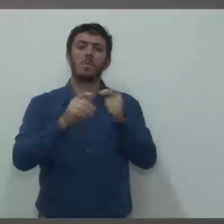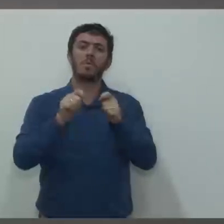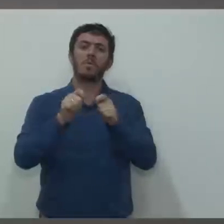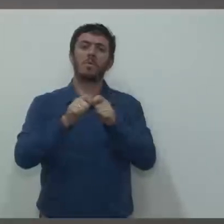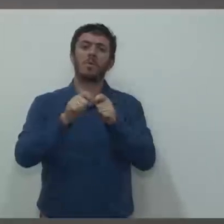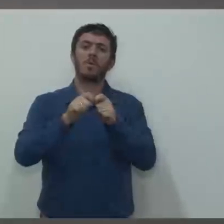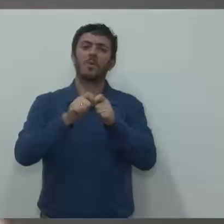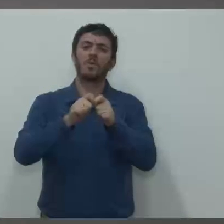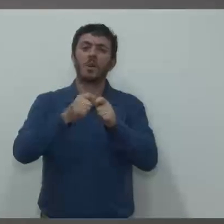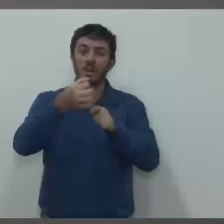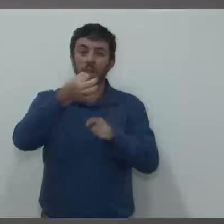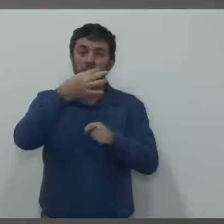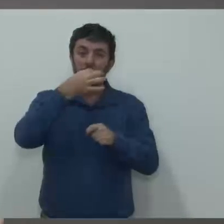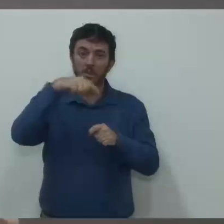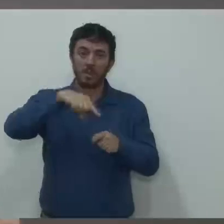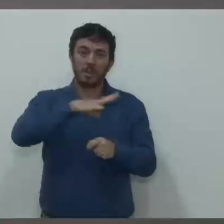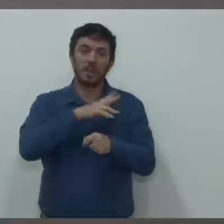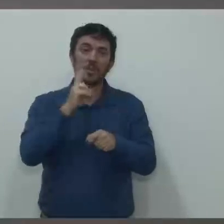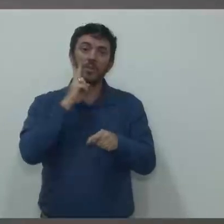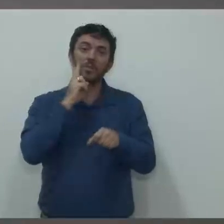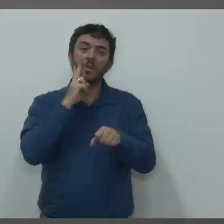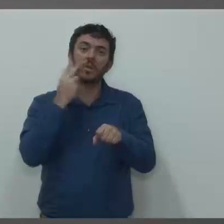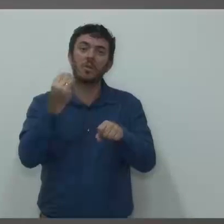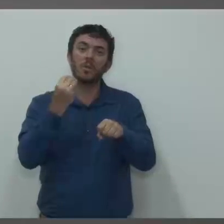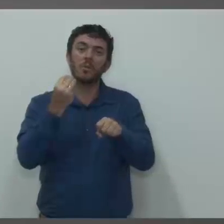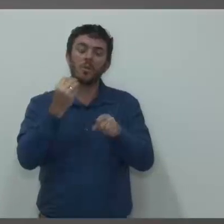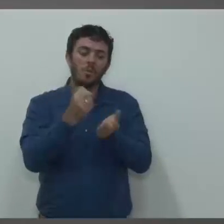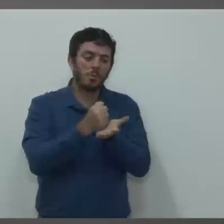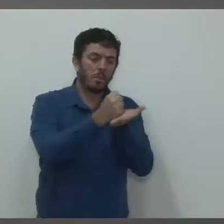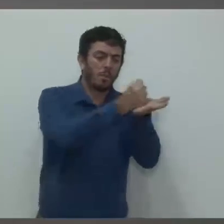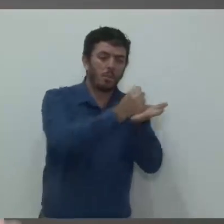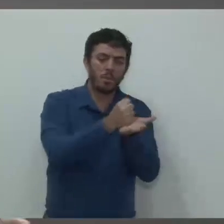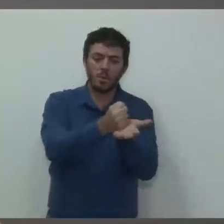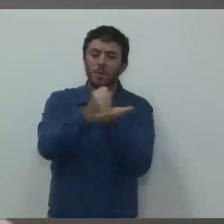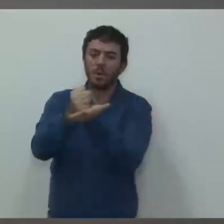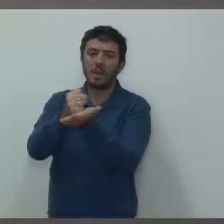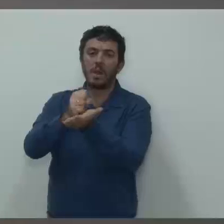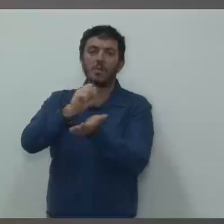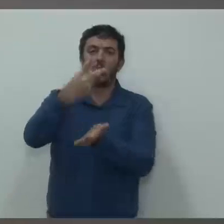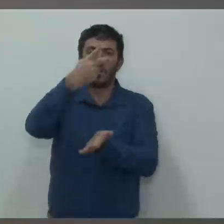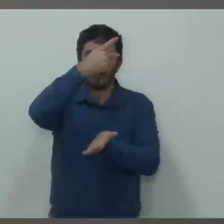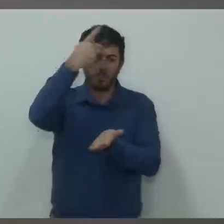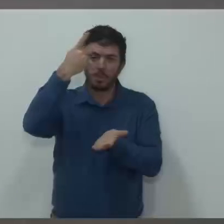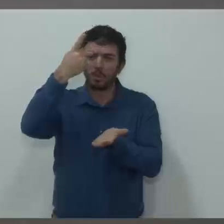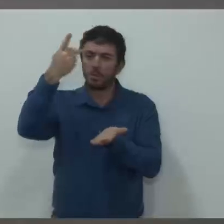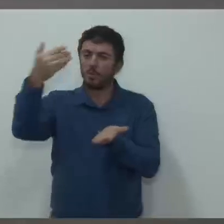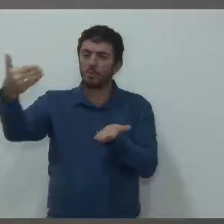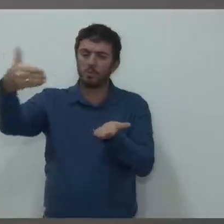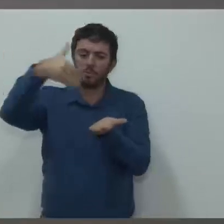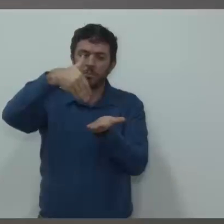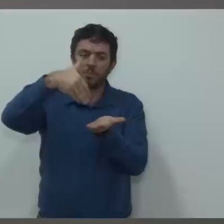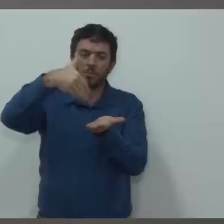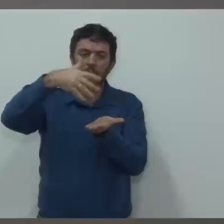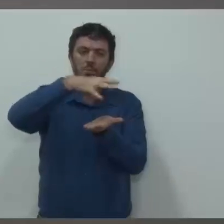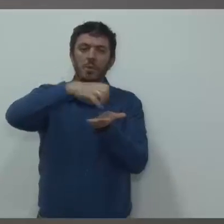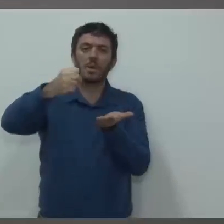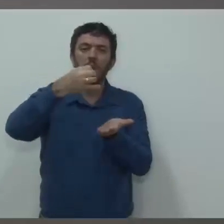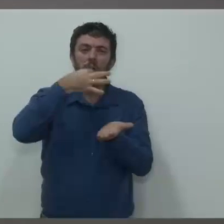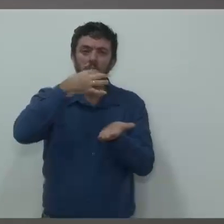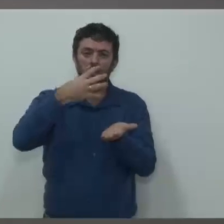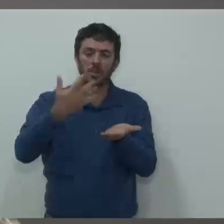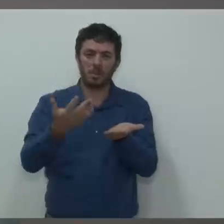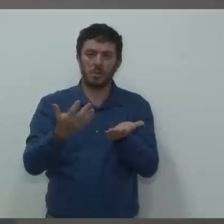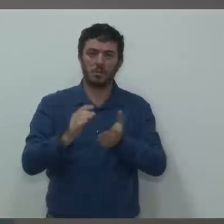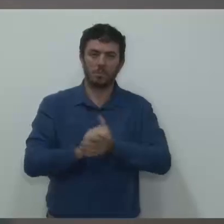estão apresentando uma proposta. Então, achei tão importante, né? E a Secretaria da Saúde abriu as portas ali. Também o mês de julho é